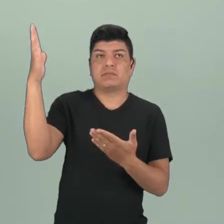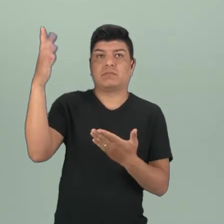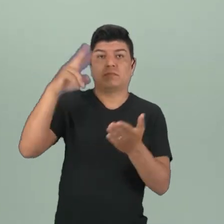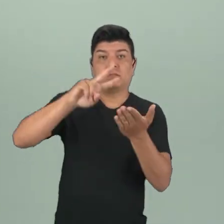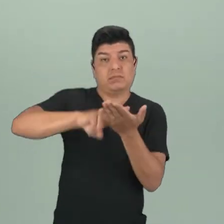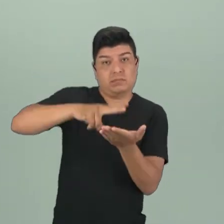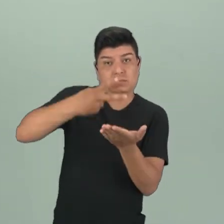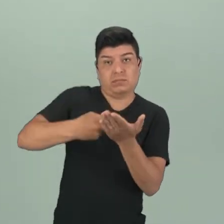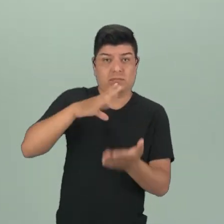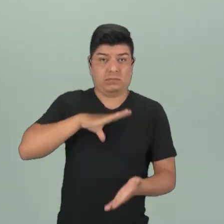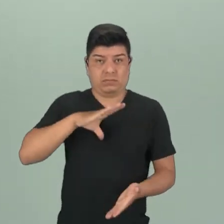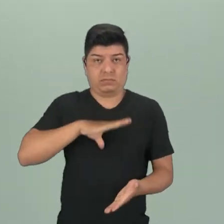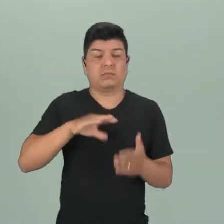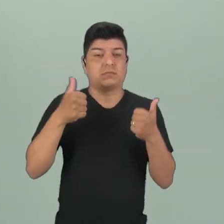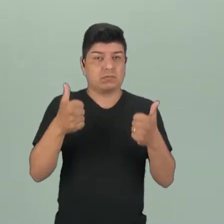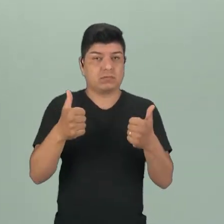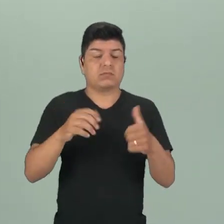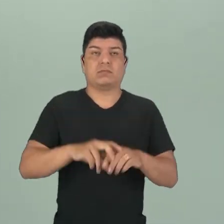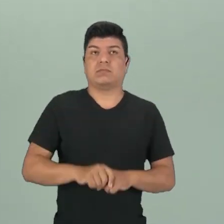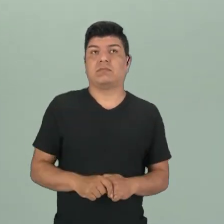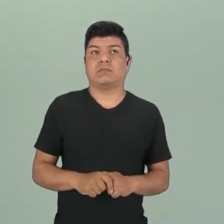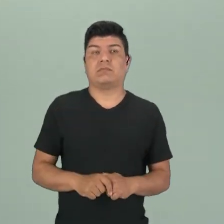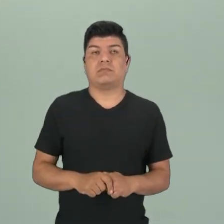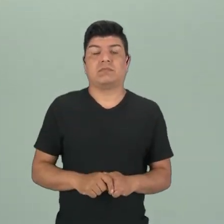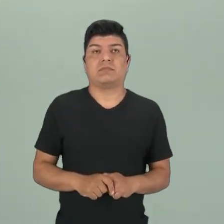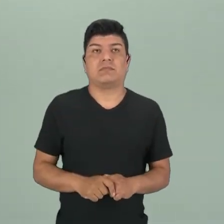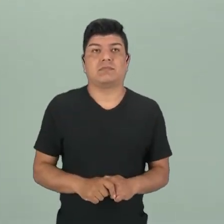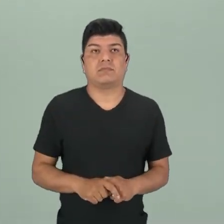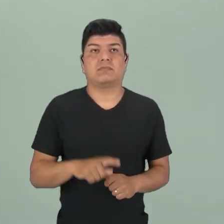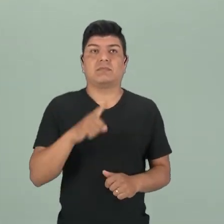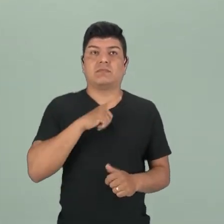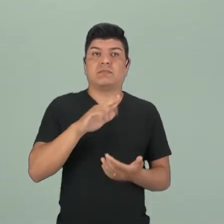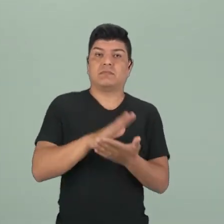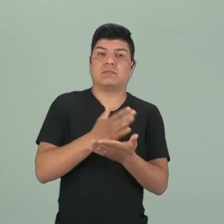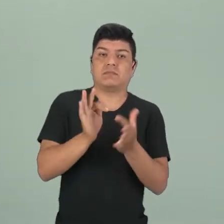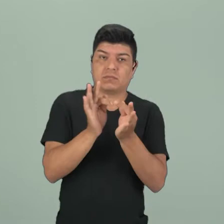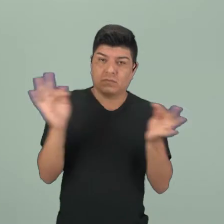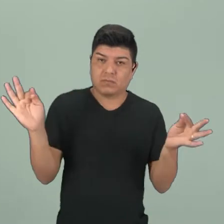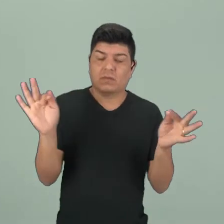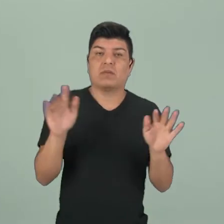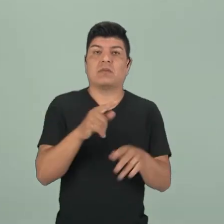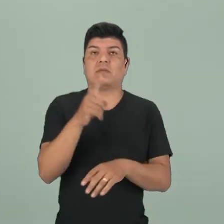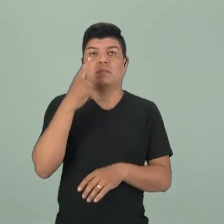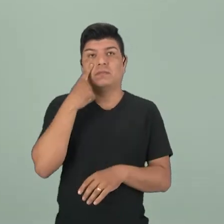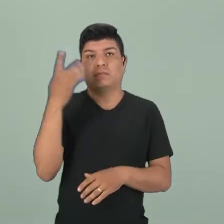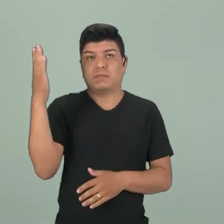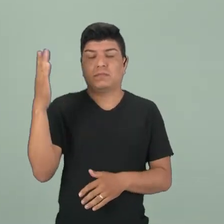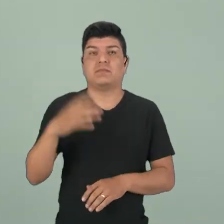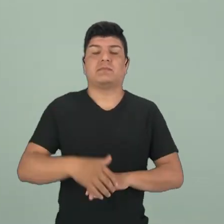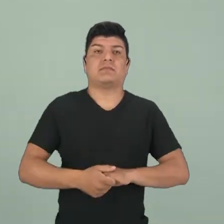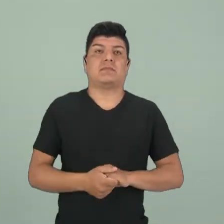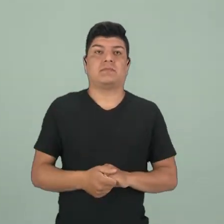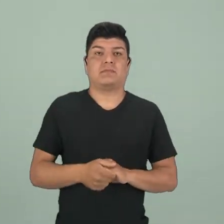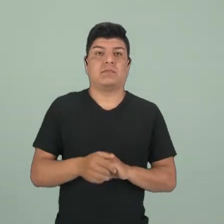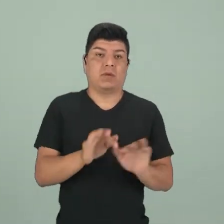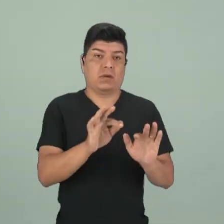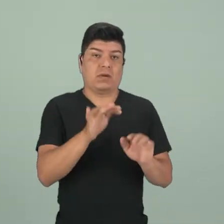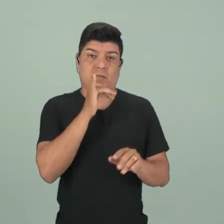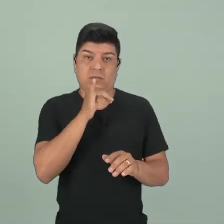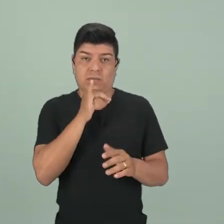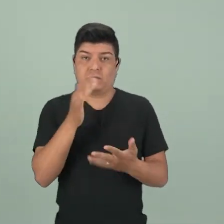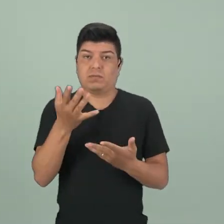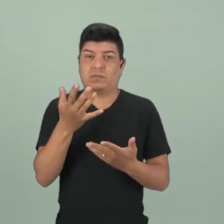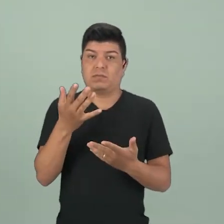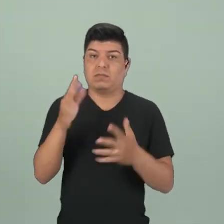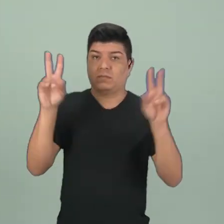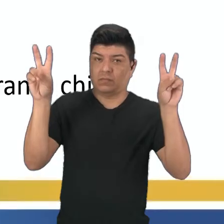deles, português, tá? E aí temos algumas frases, galerinha, né, para exemplificar aqui que nós estamos